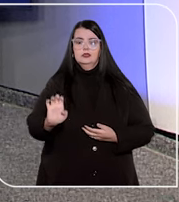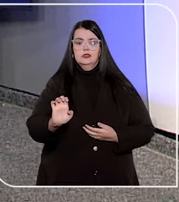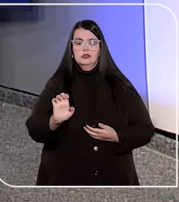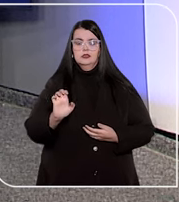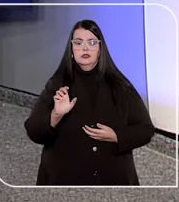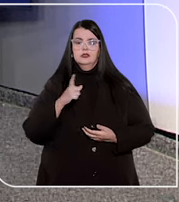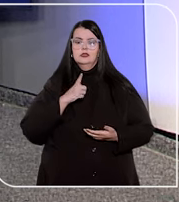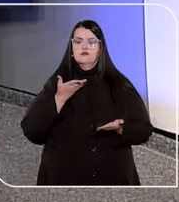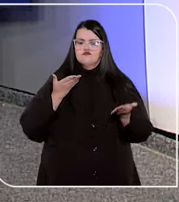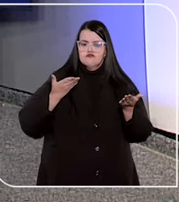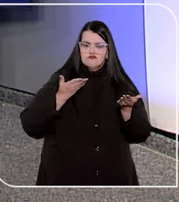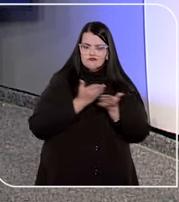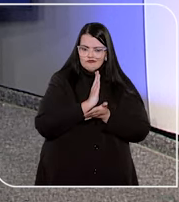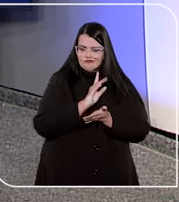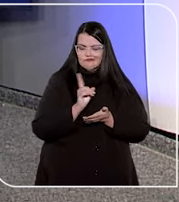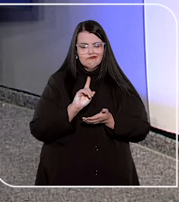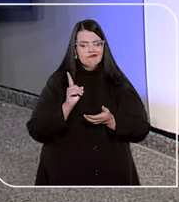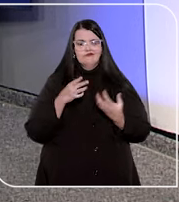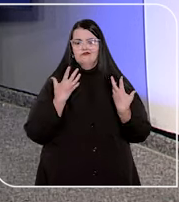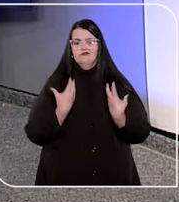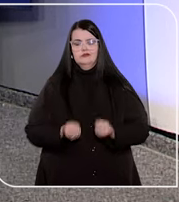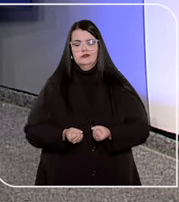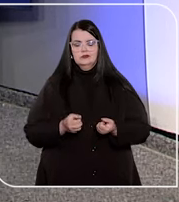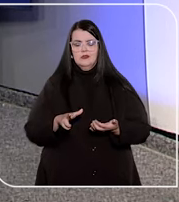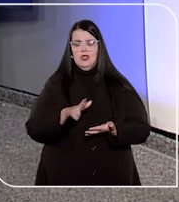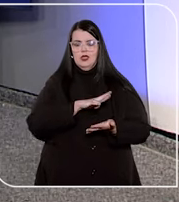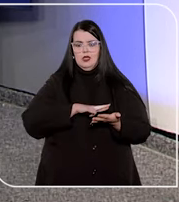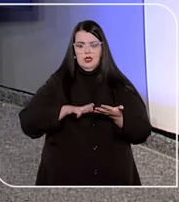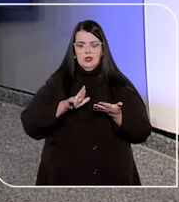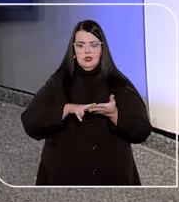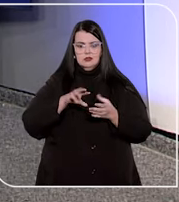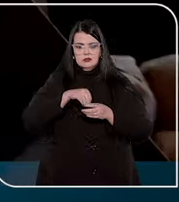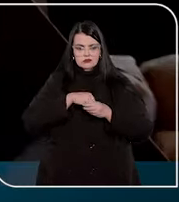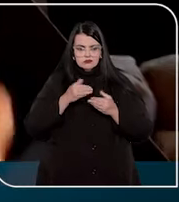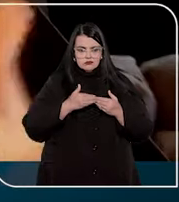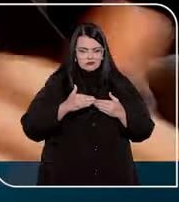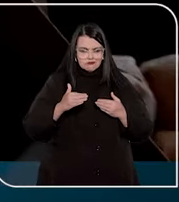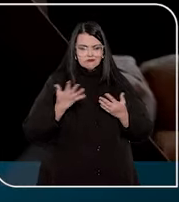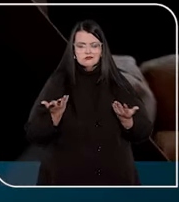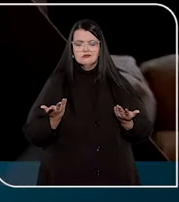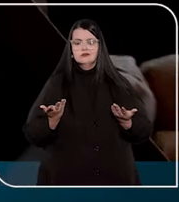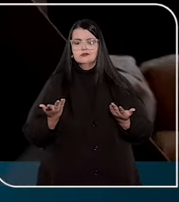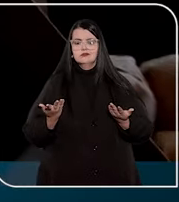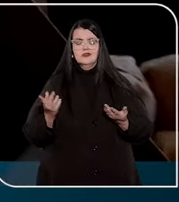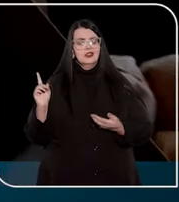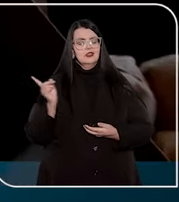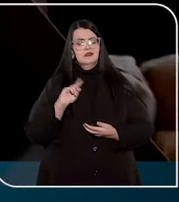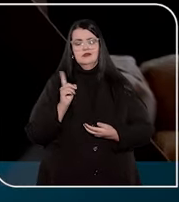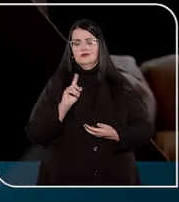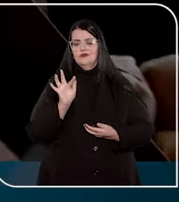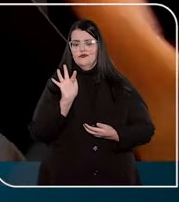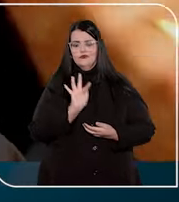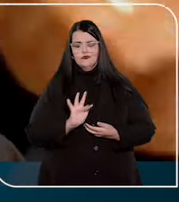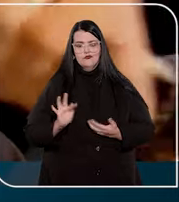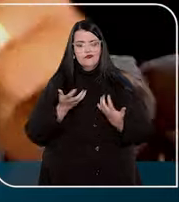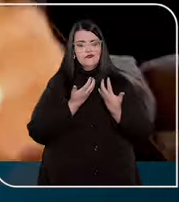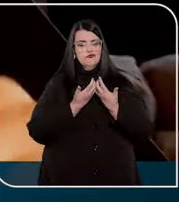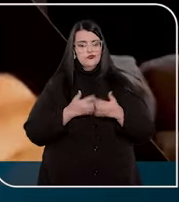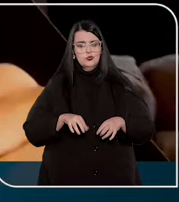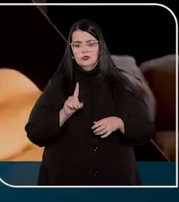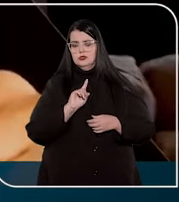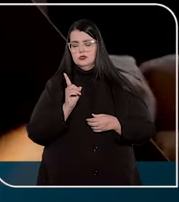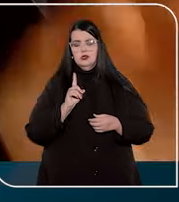teve o segmento negado. Vou fazer um agravo em recurso extraordinário. Parece até lógico, mas não funciona assim. Porque